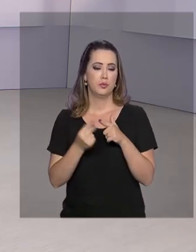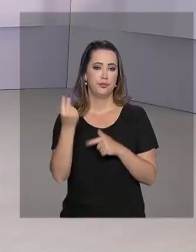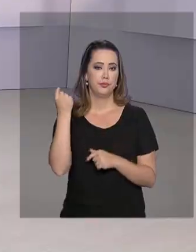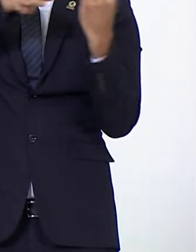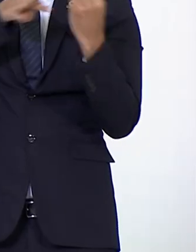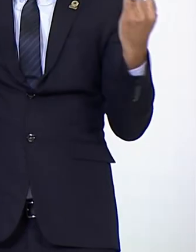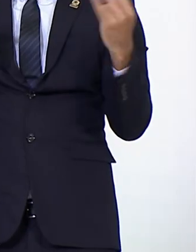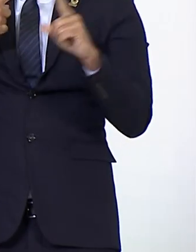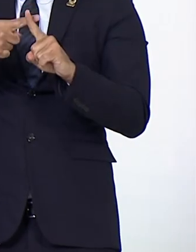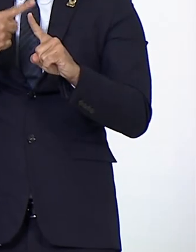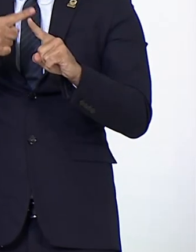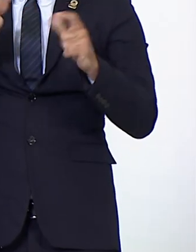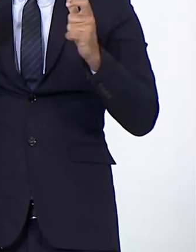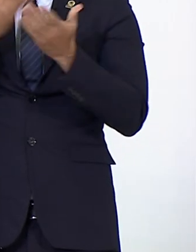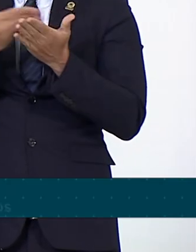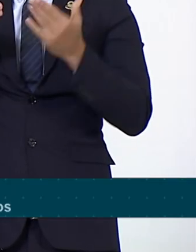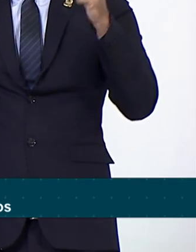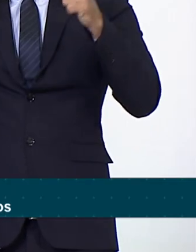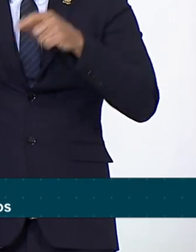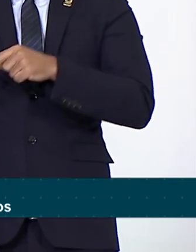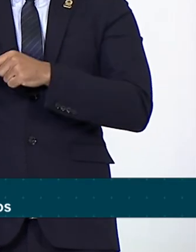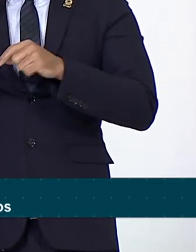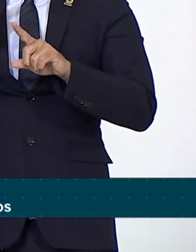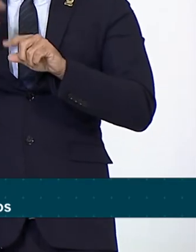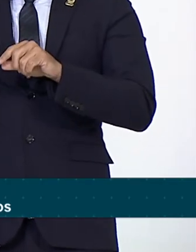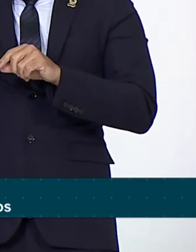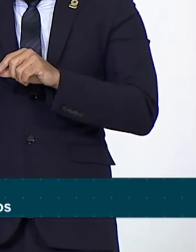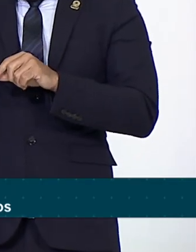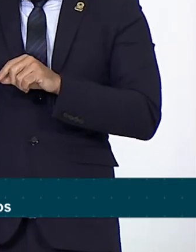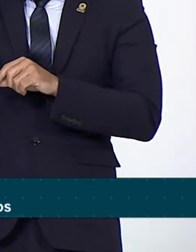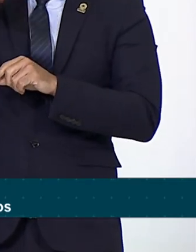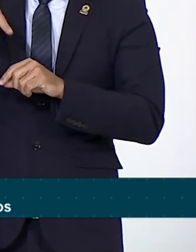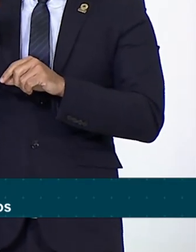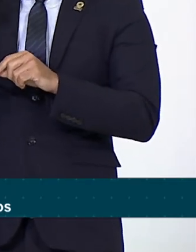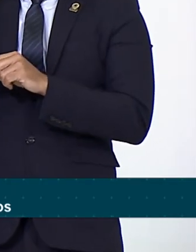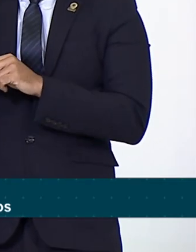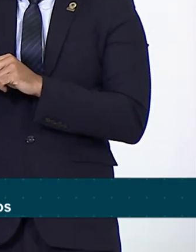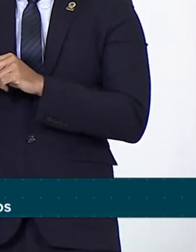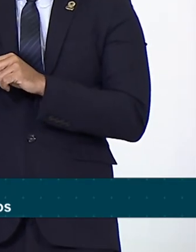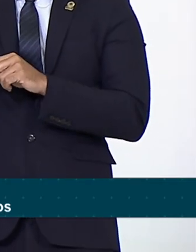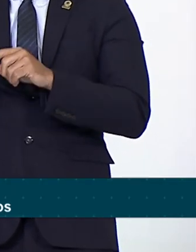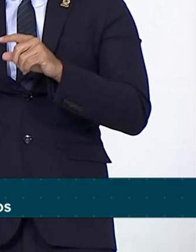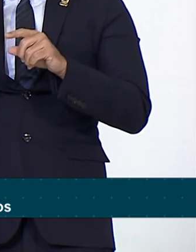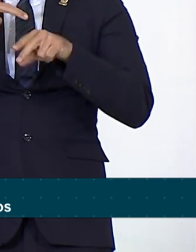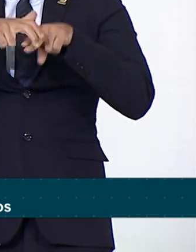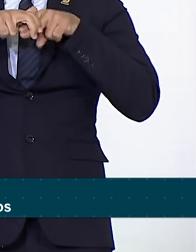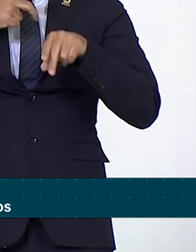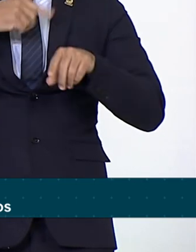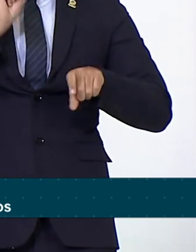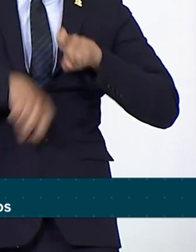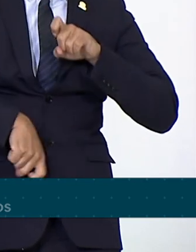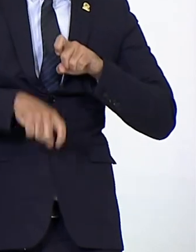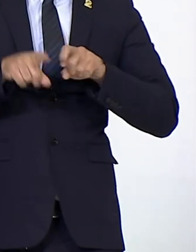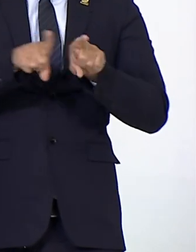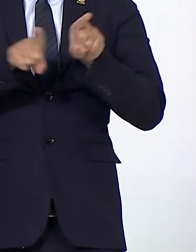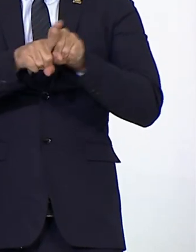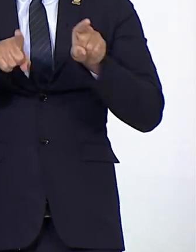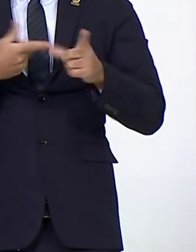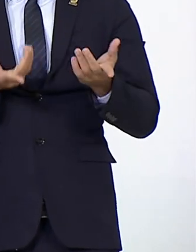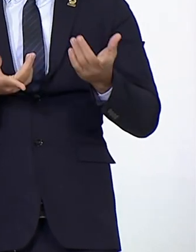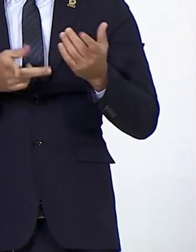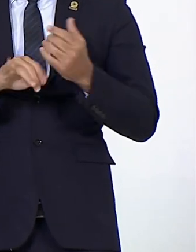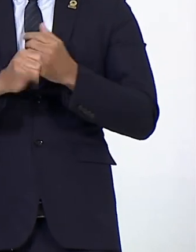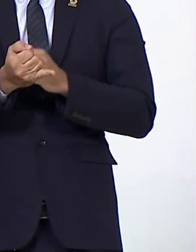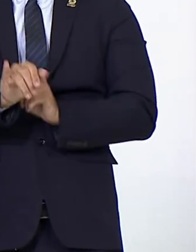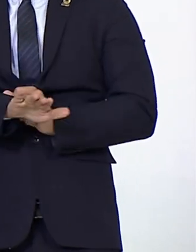região e para quem não se lembra o major ficou mundialmente famoso pelo abuso e exploração sexual de